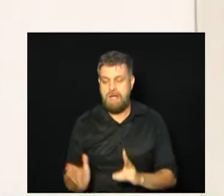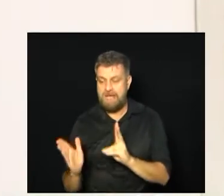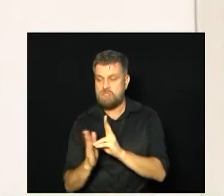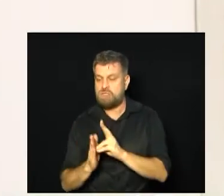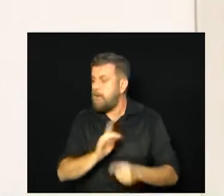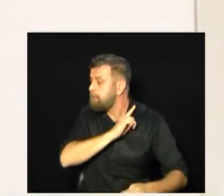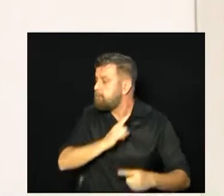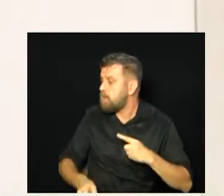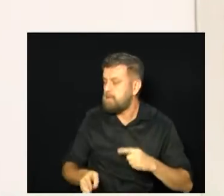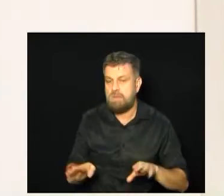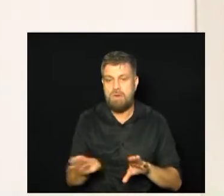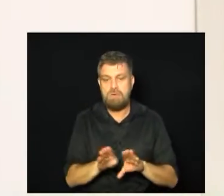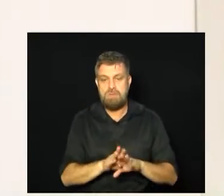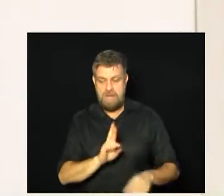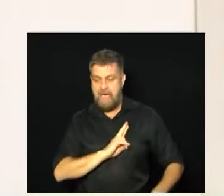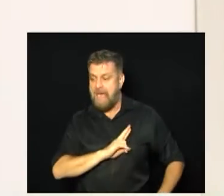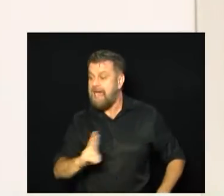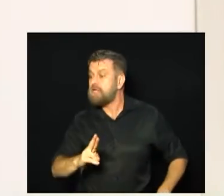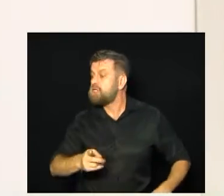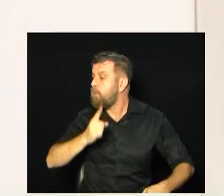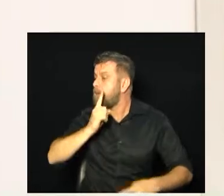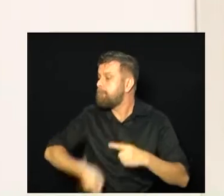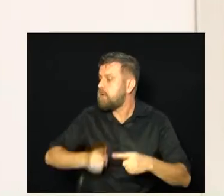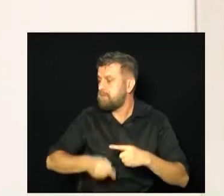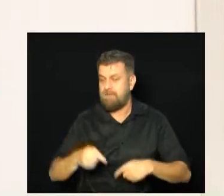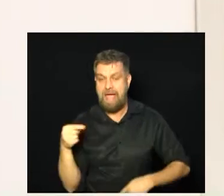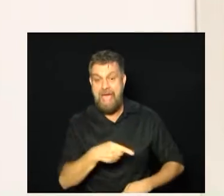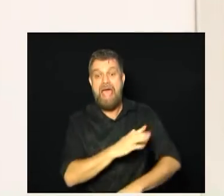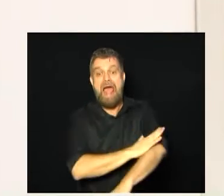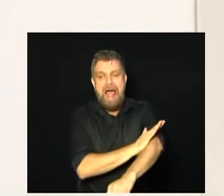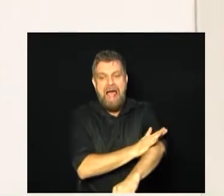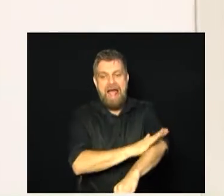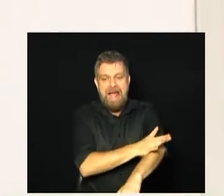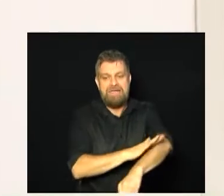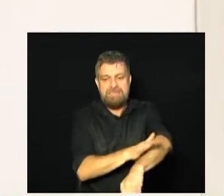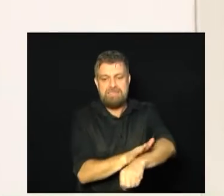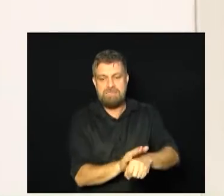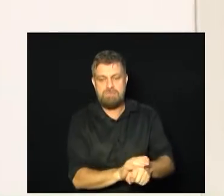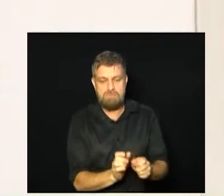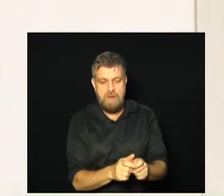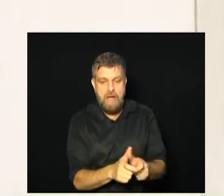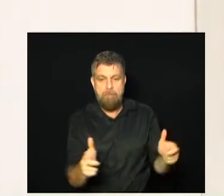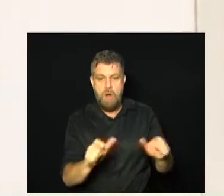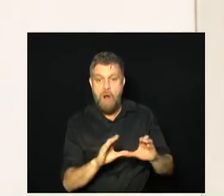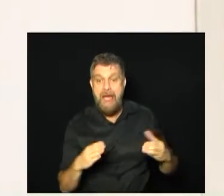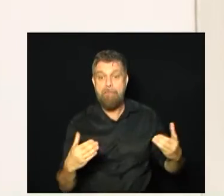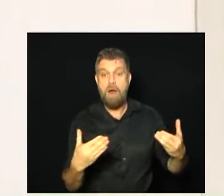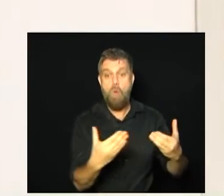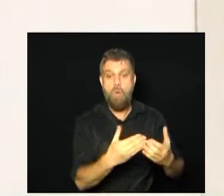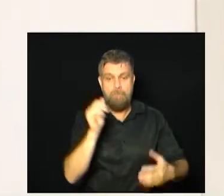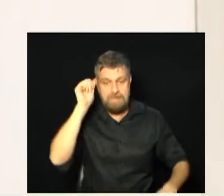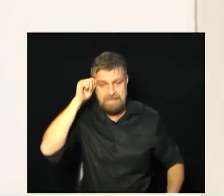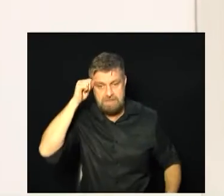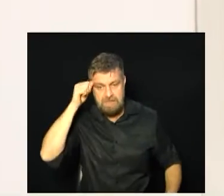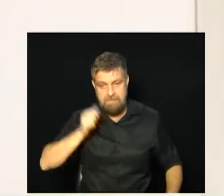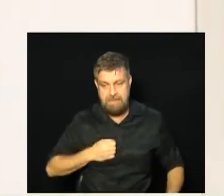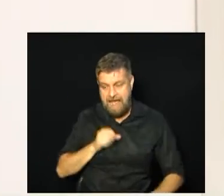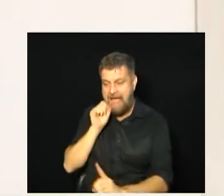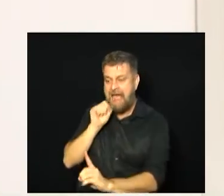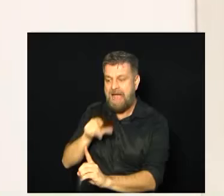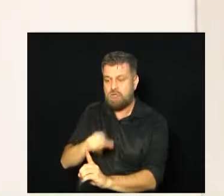indígenas, ou de determinada religião. Isso é o crime de racismo, tá? Ele é mais abrangente do que o crime de